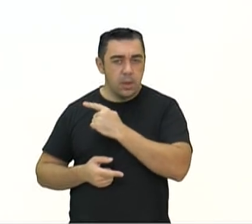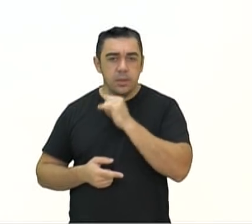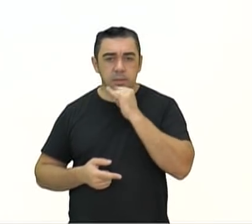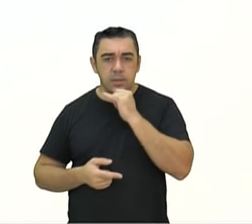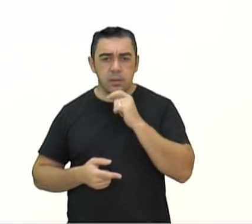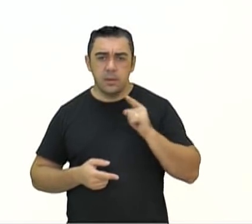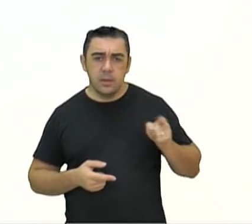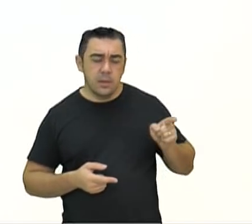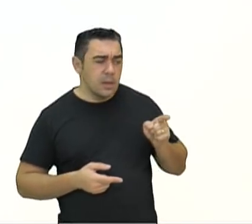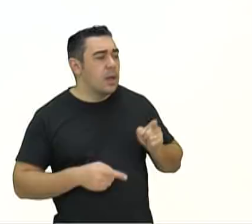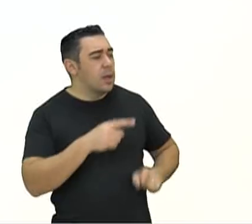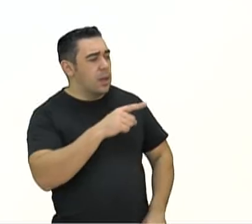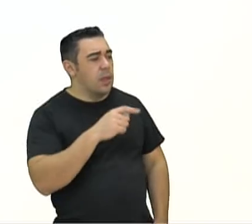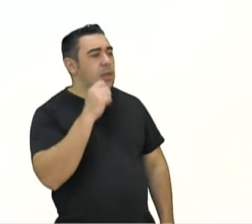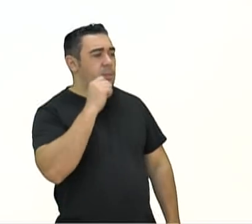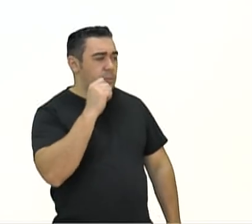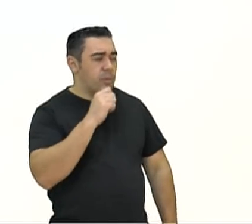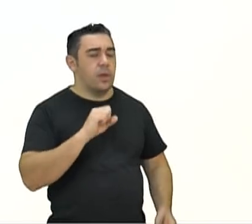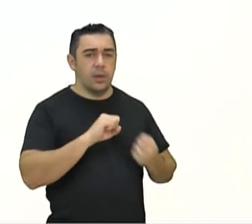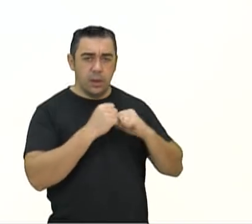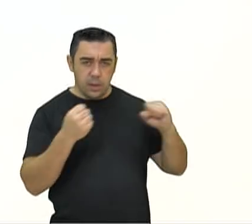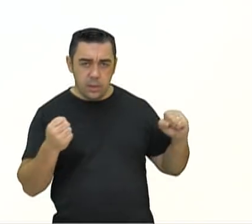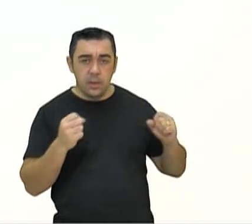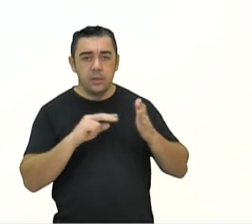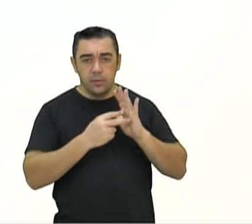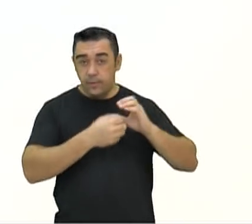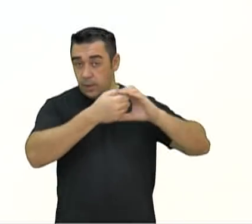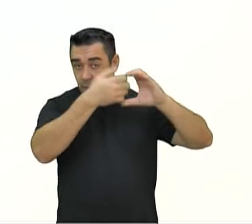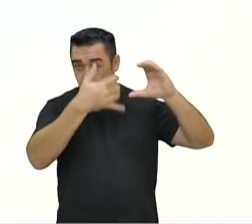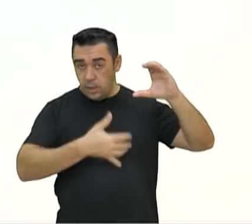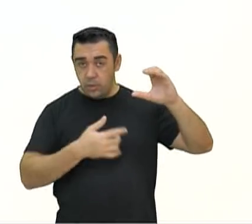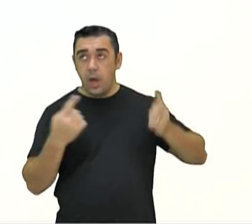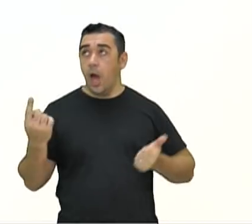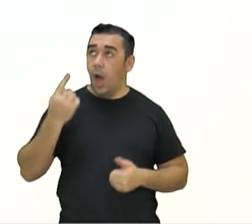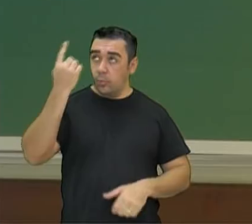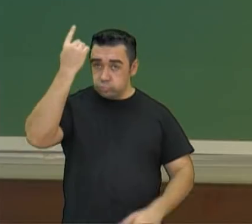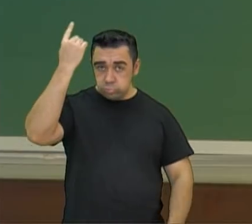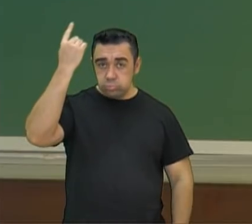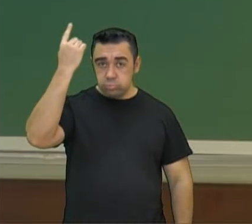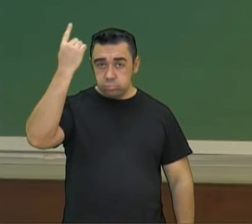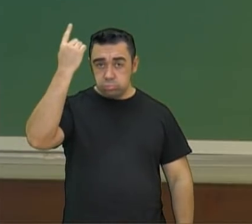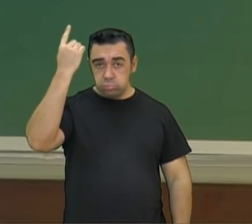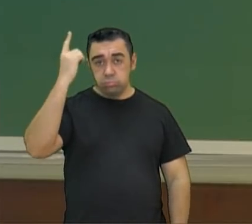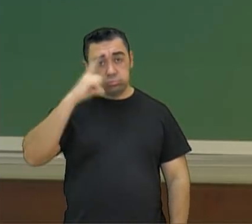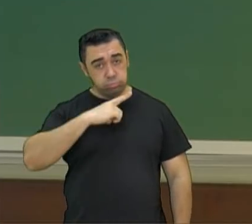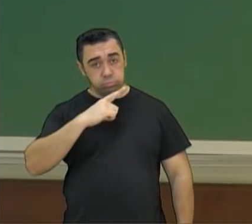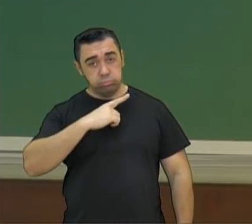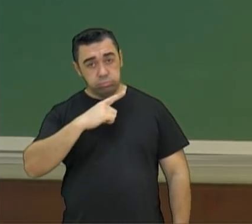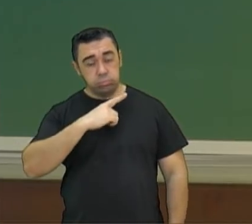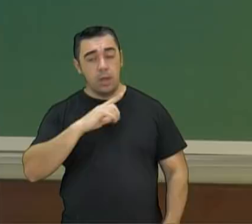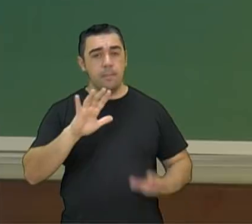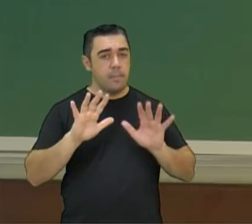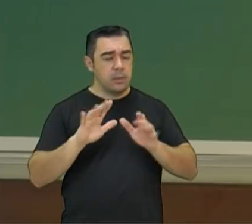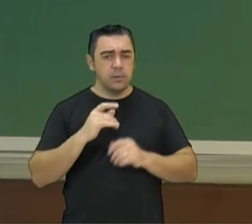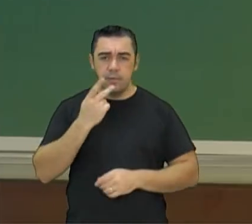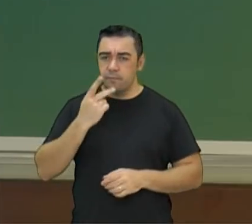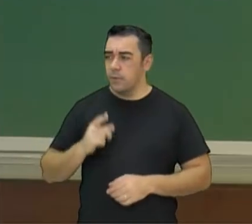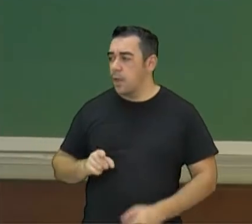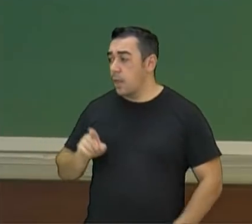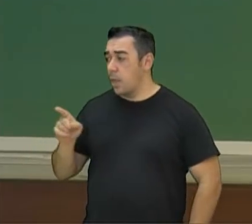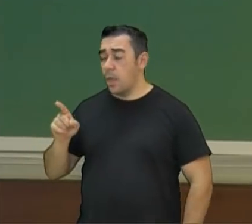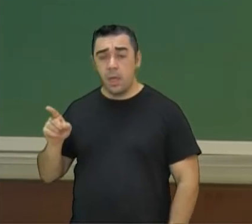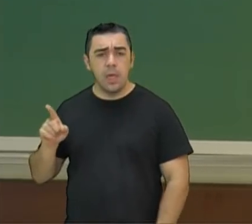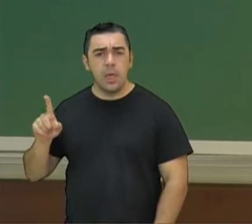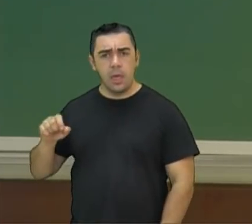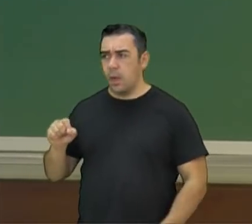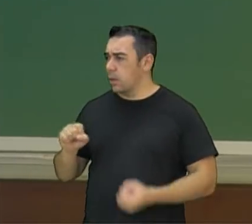falar fulana é uma mulher grande, possivelmente estou me referindo à altura dela, né? Ao tamanho dela. Agora, eu falar fulana é